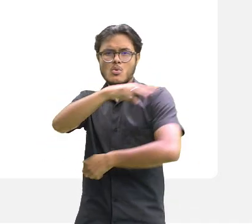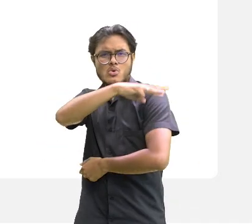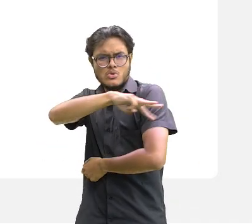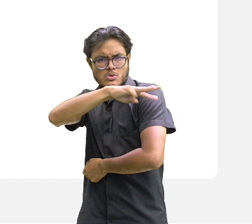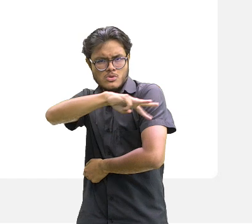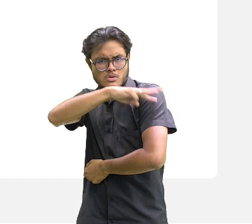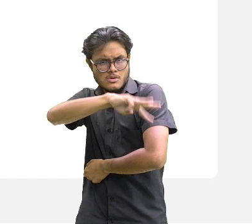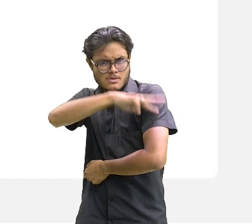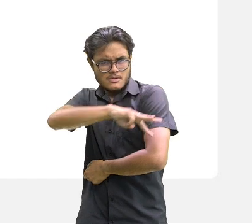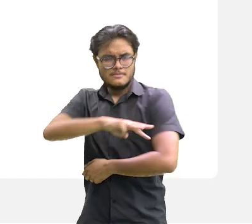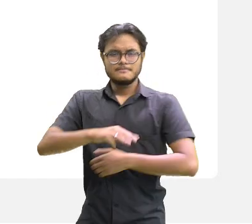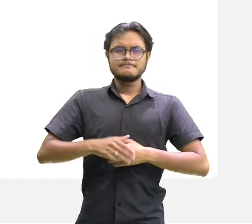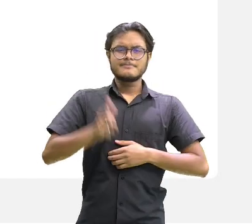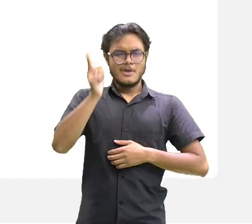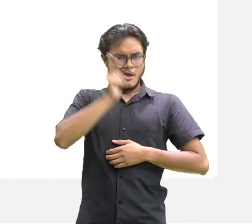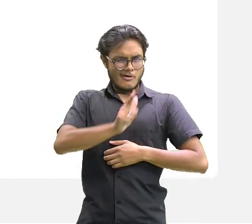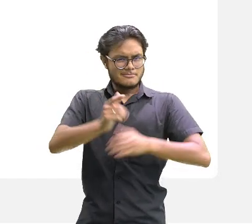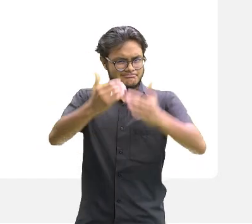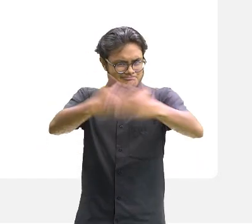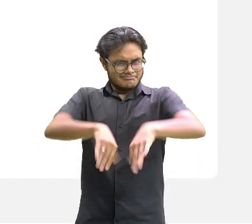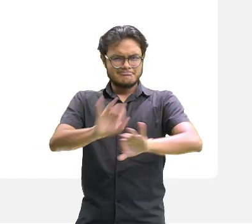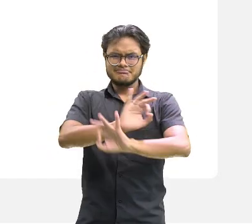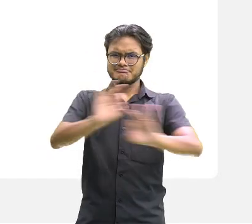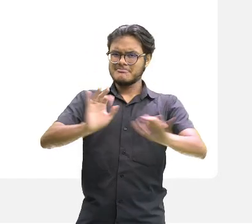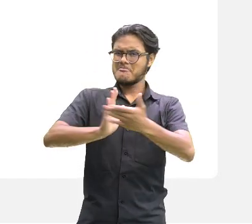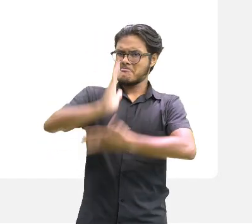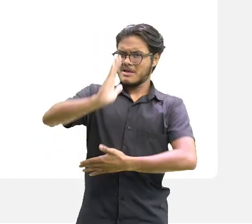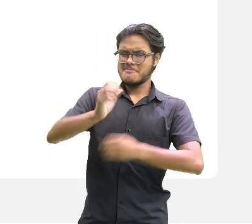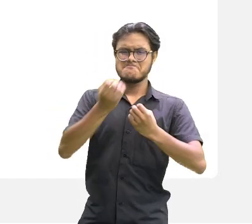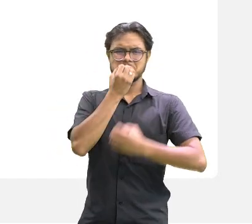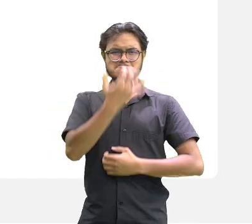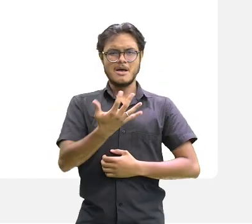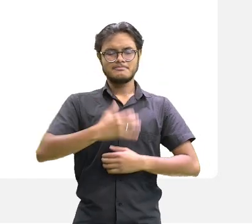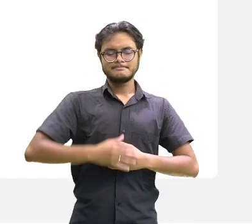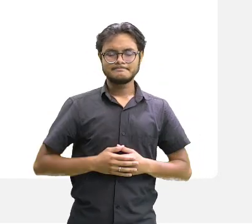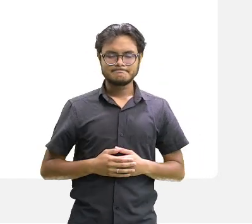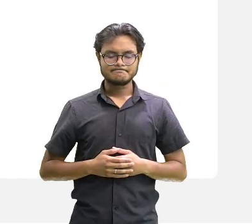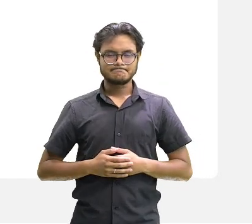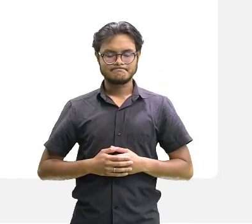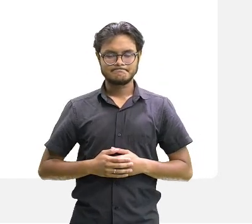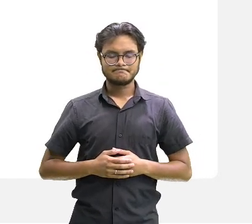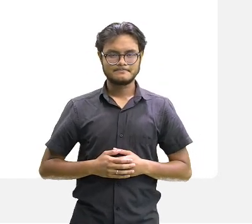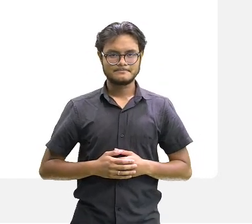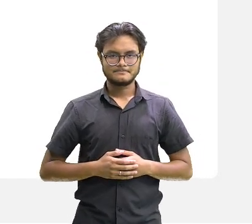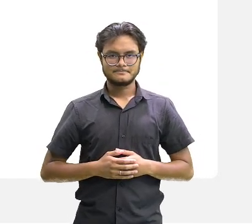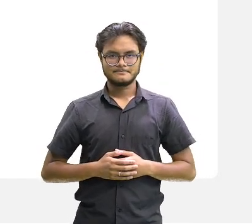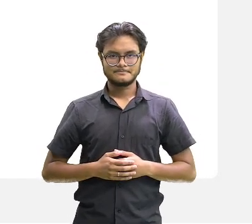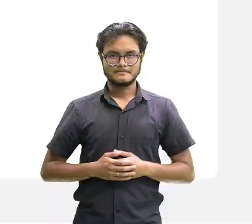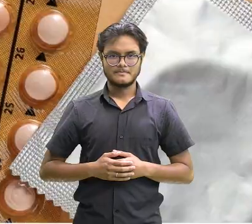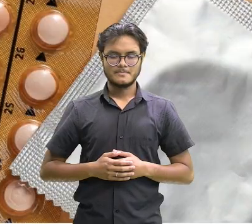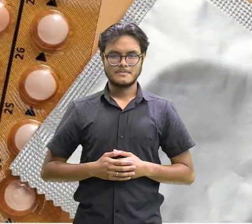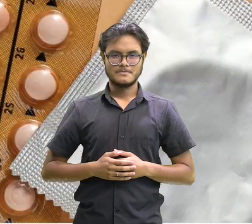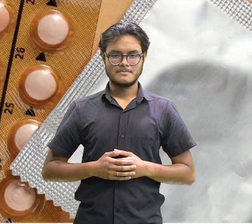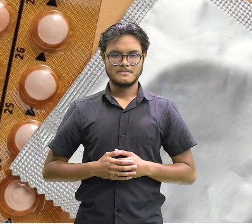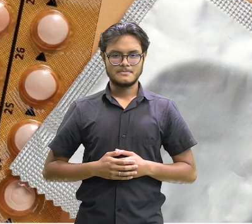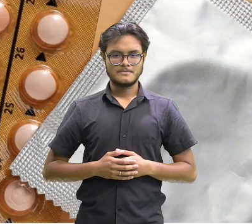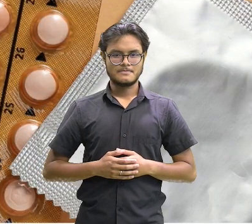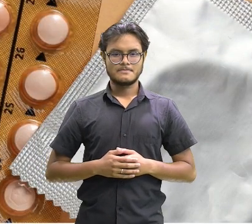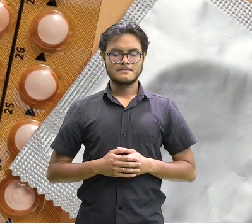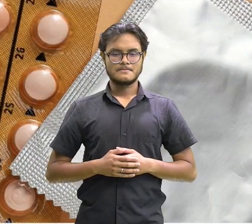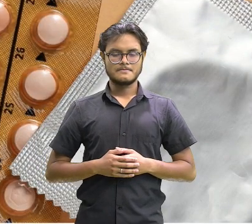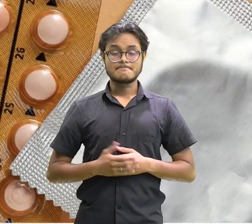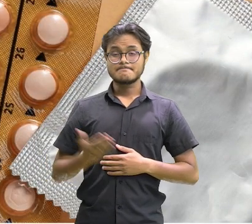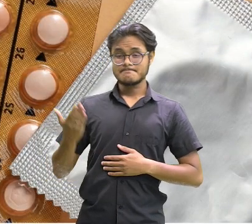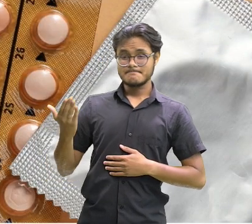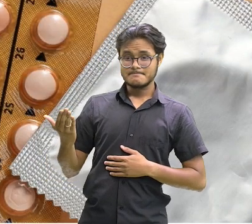você arrebentar na prova, meu amigo. Viaja comigo na biologia agora, e o que nós vamos ver?